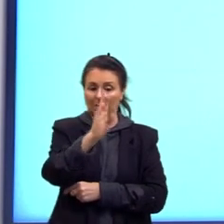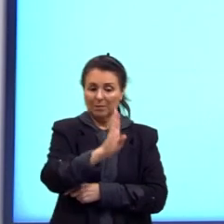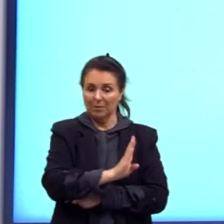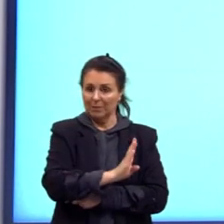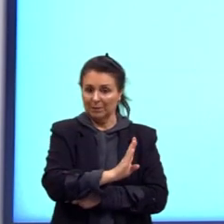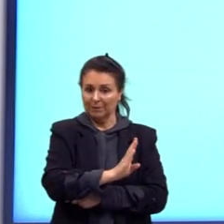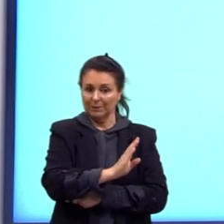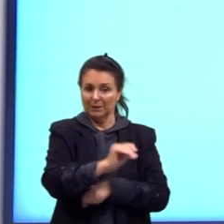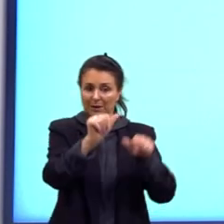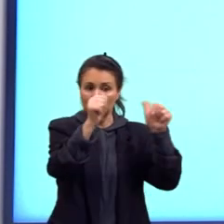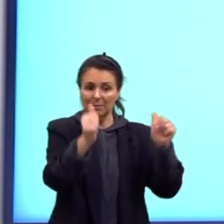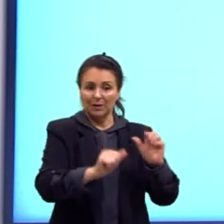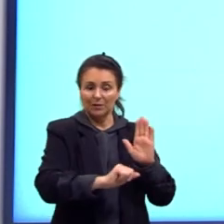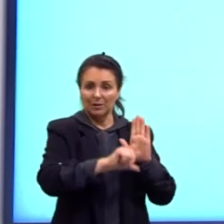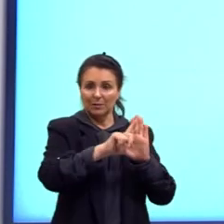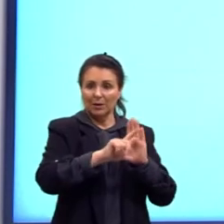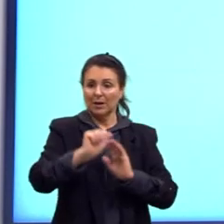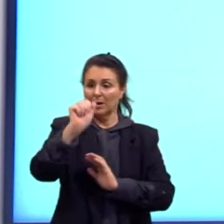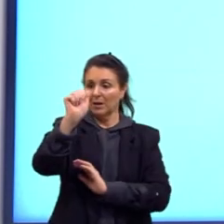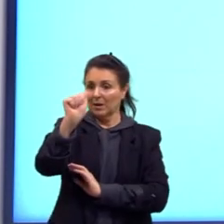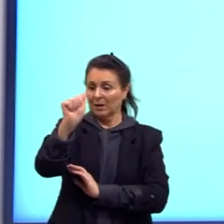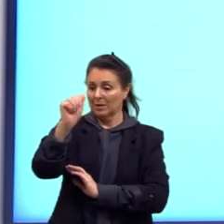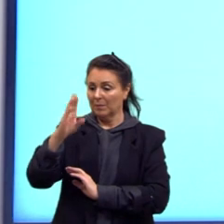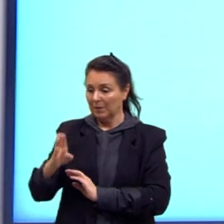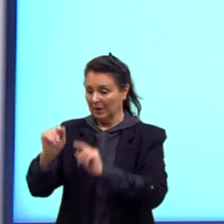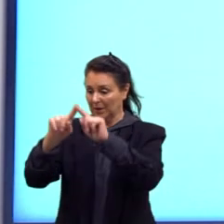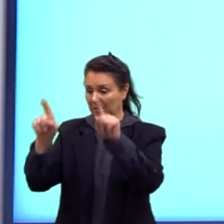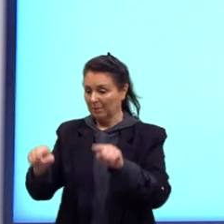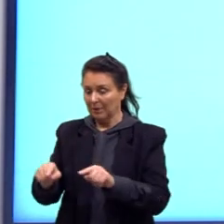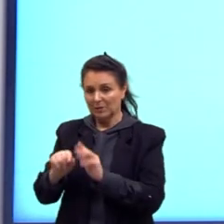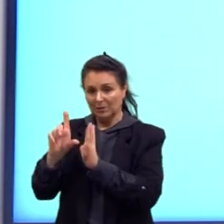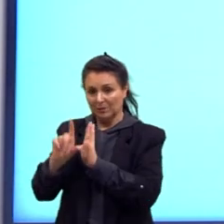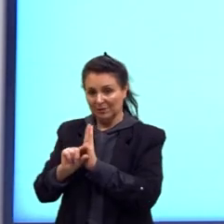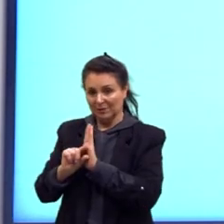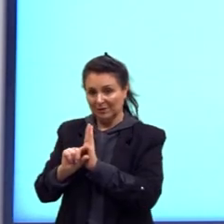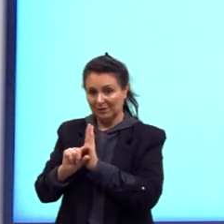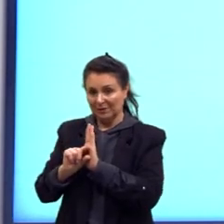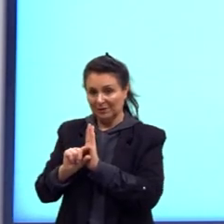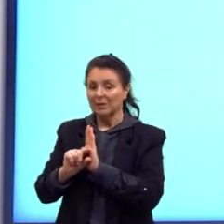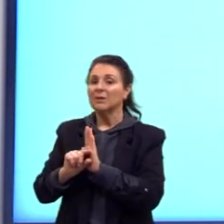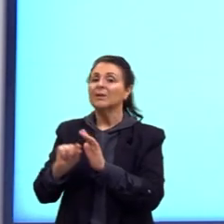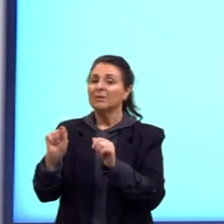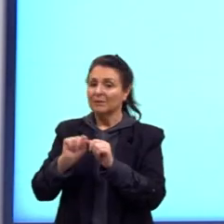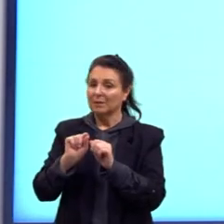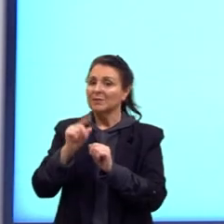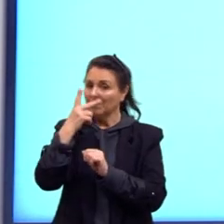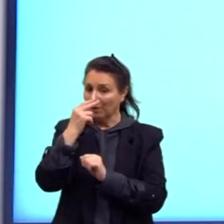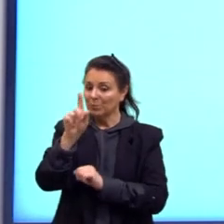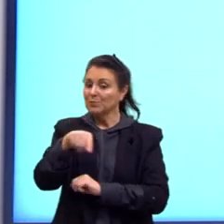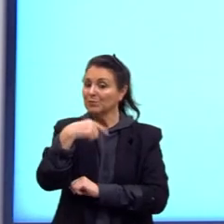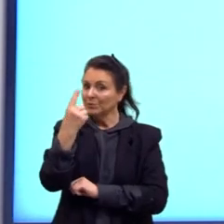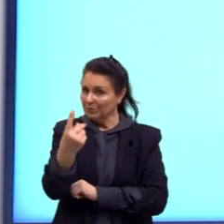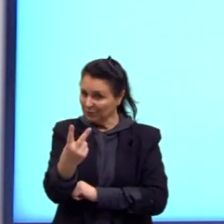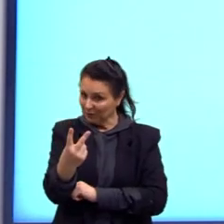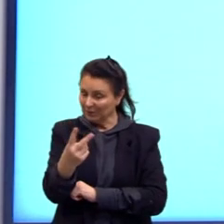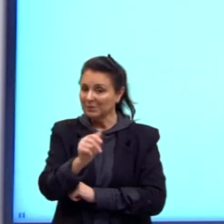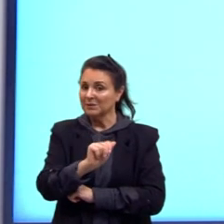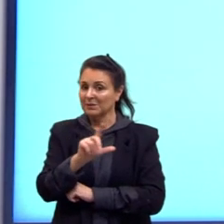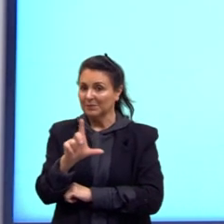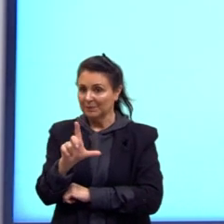da figura maior AB da figura menor e realizamos o mesmo procedimento para os outros dois lados